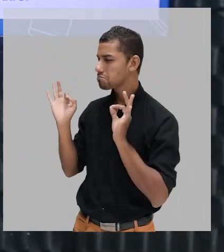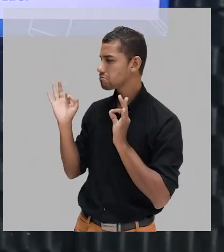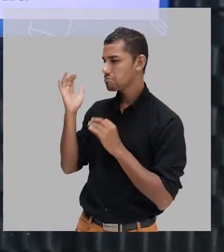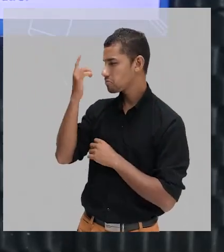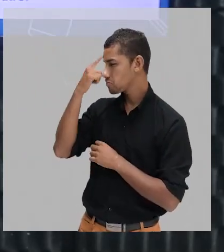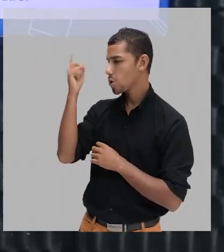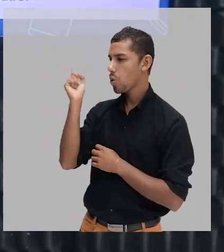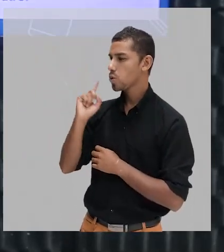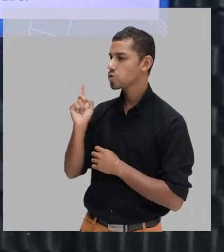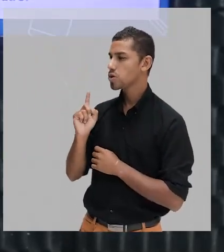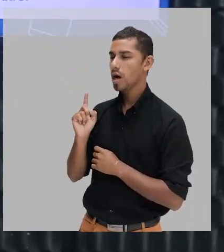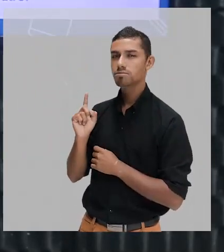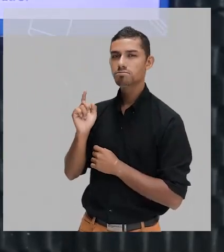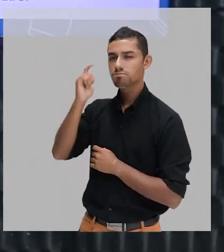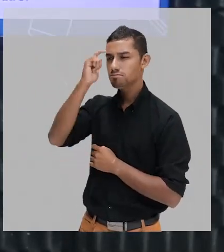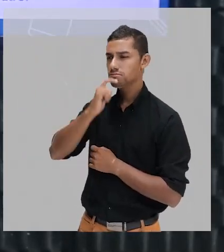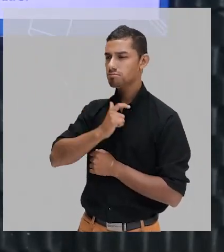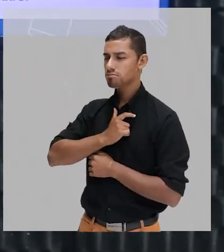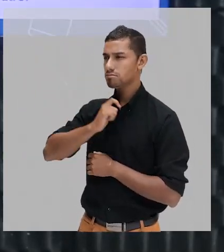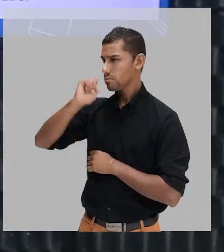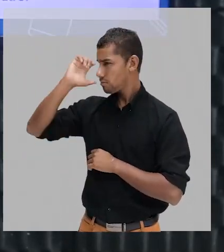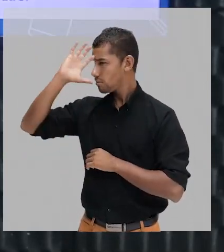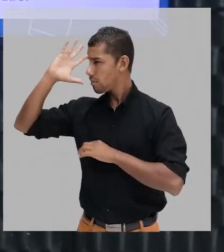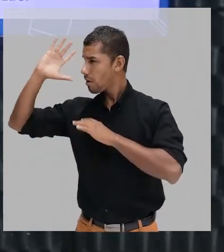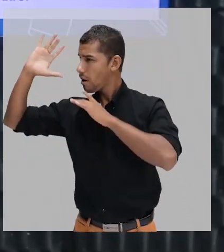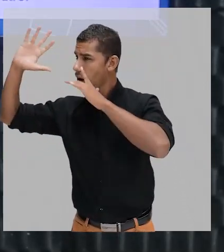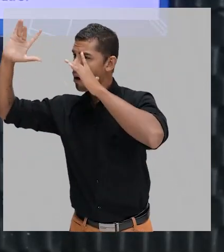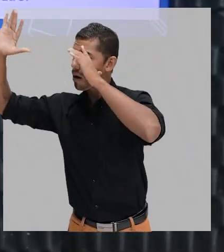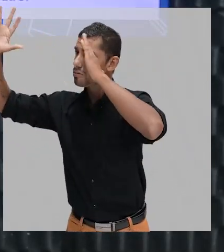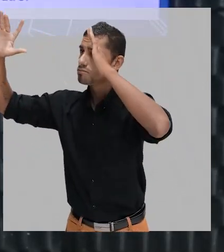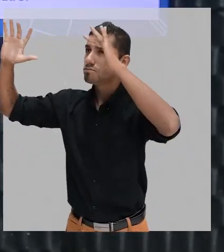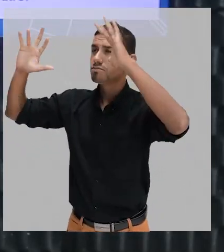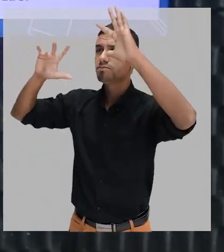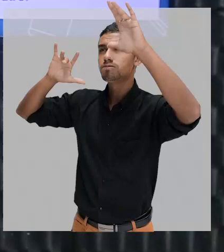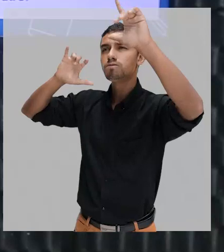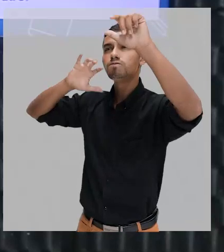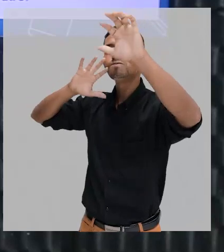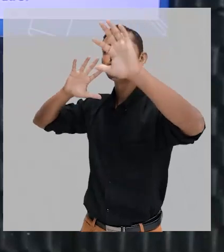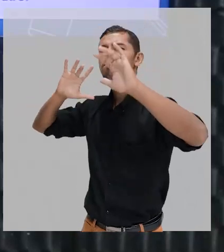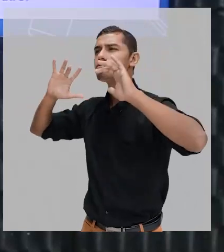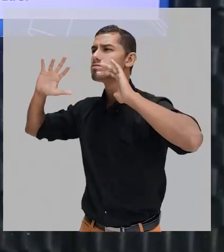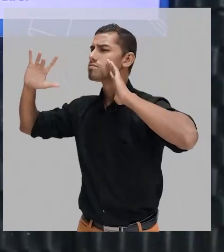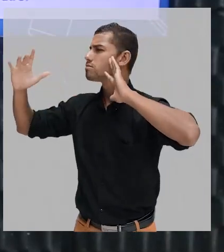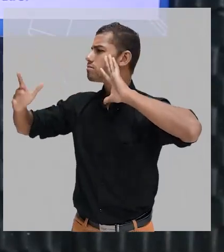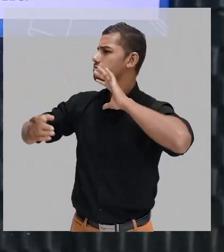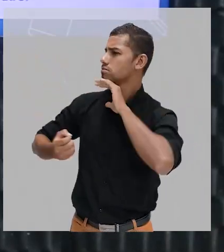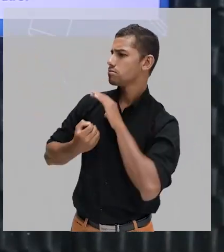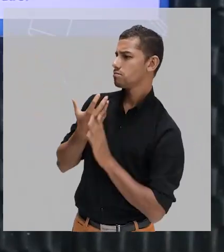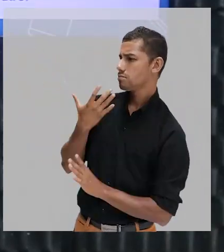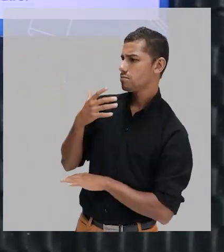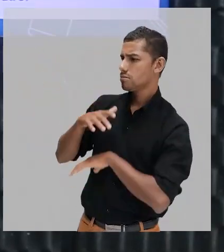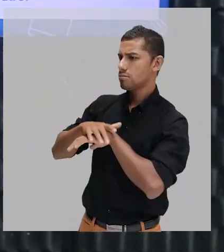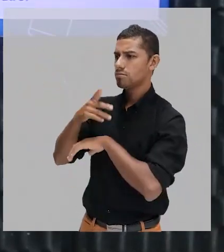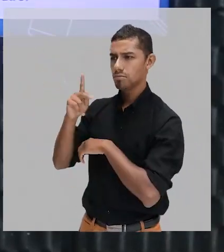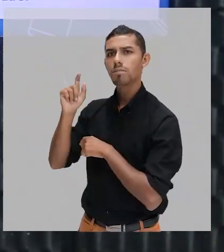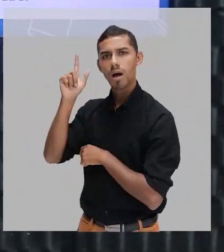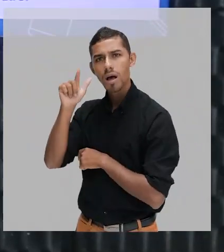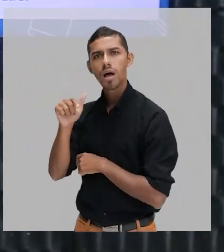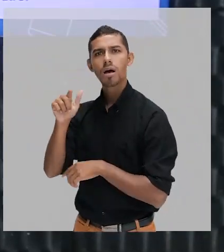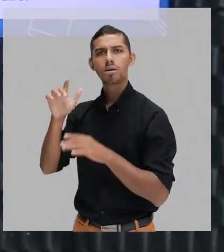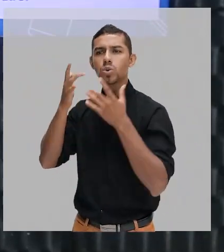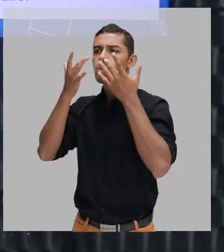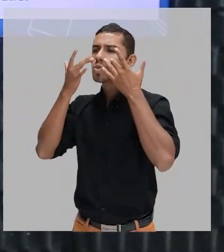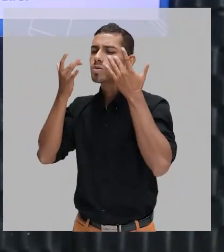está fazendo, o lúdico, o imaginativo, o processo criativo, ela está praticando a base do que é o